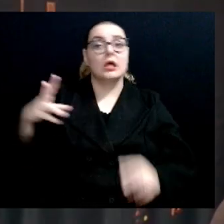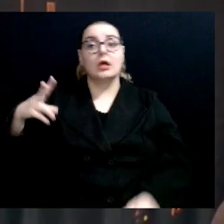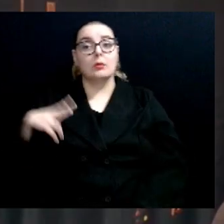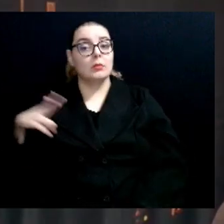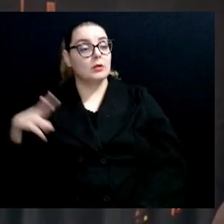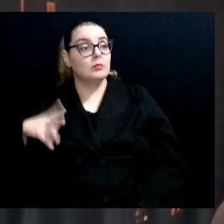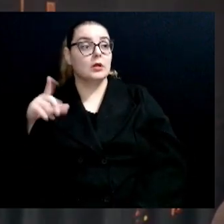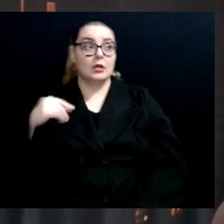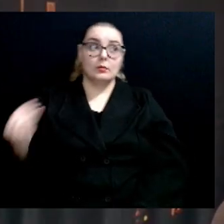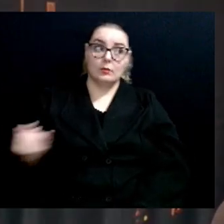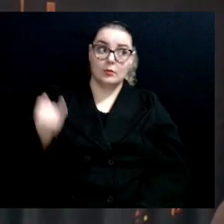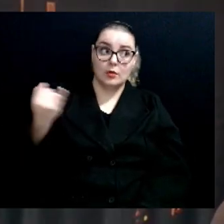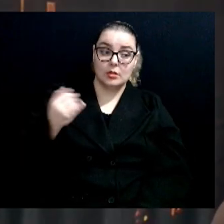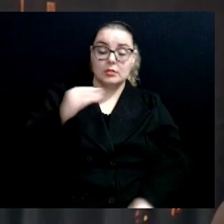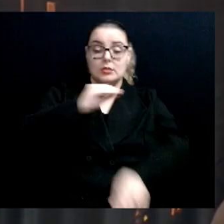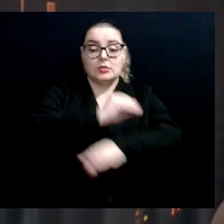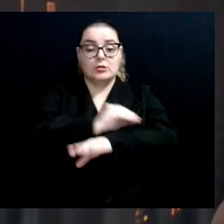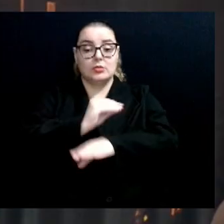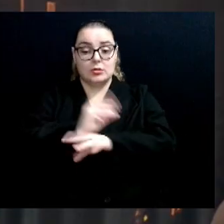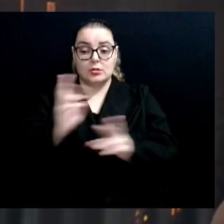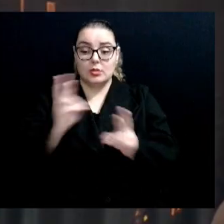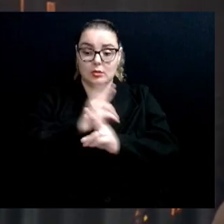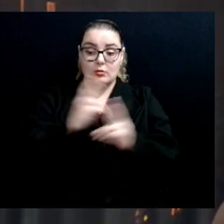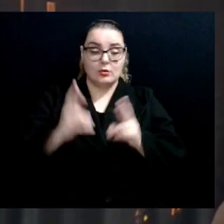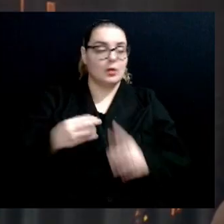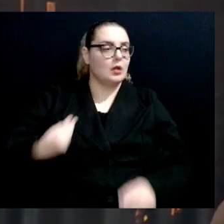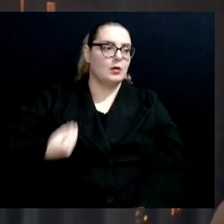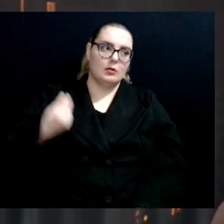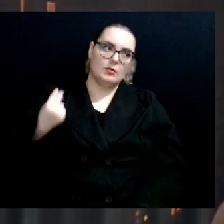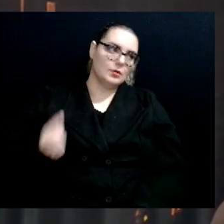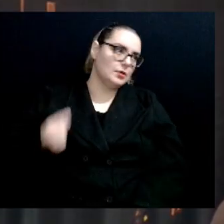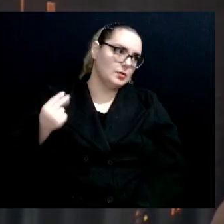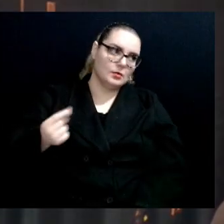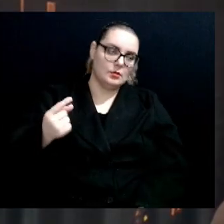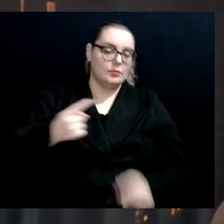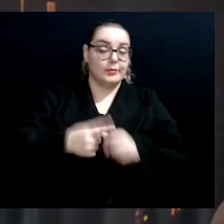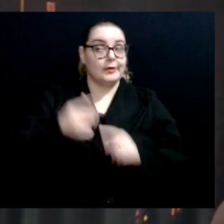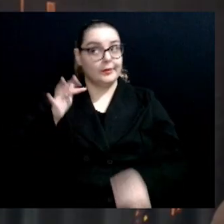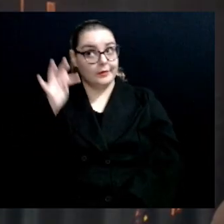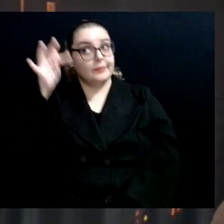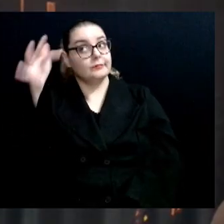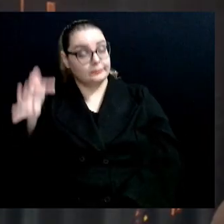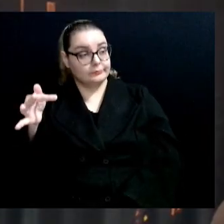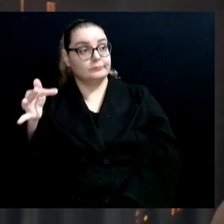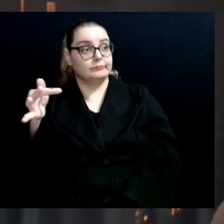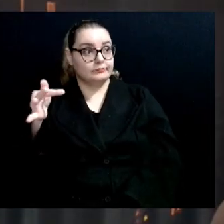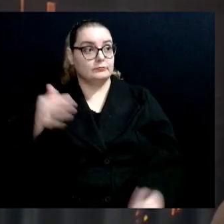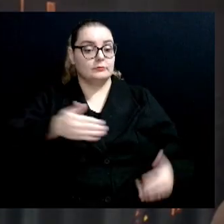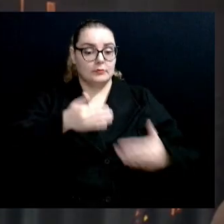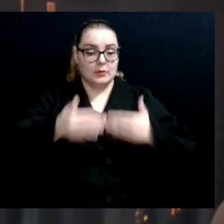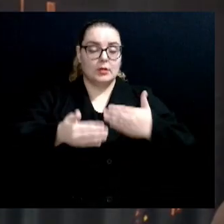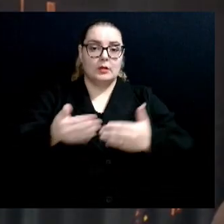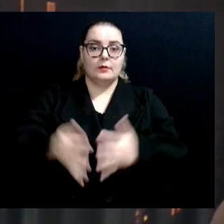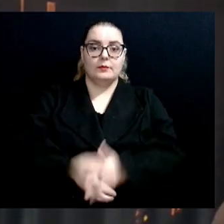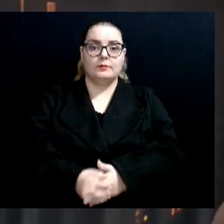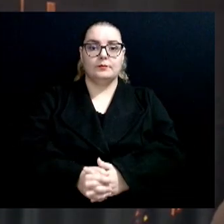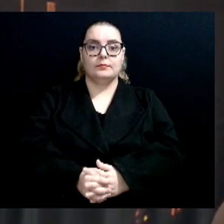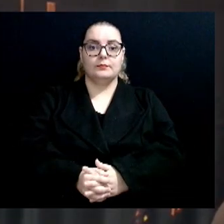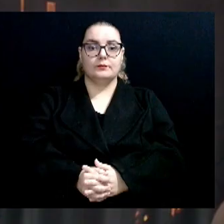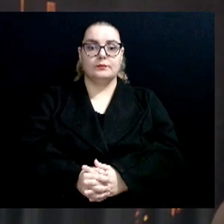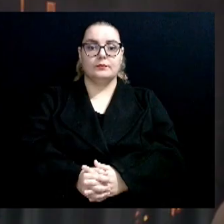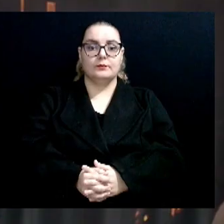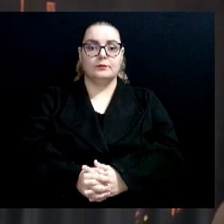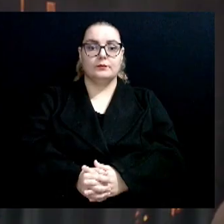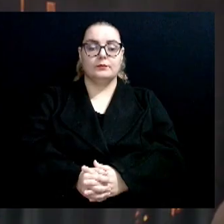das relações a vida toda, né? Porque lá na frente vai aparecer algo que é inevitável, que a gente podia ter cuidado no decorrer da